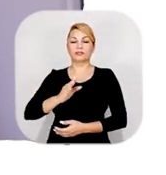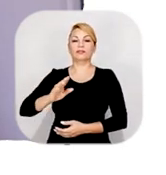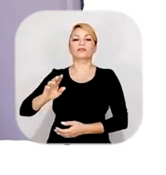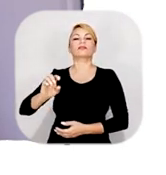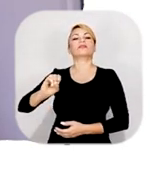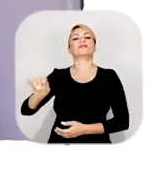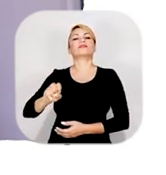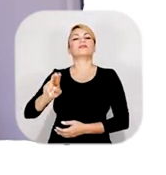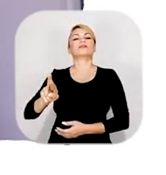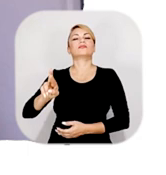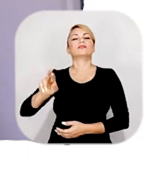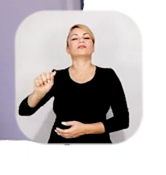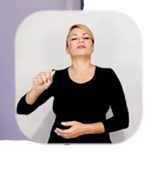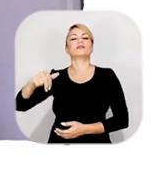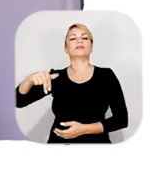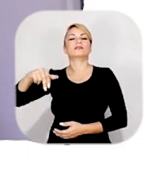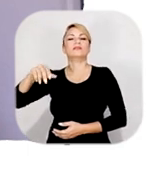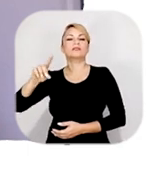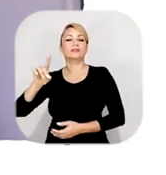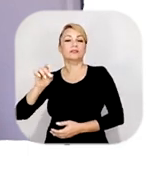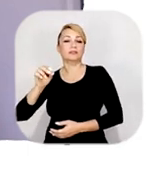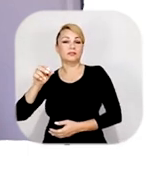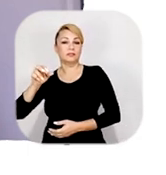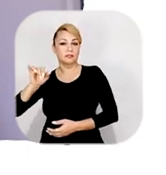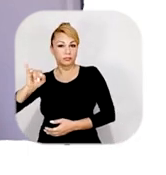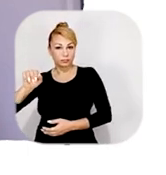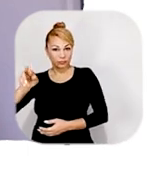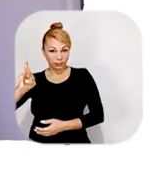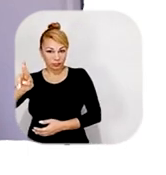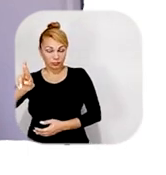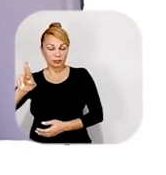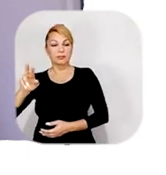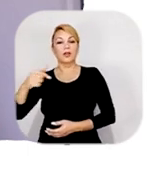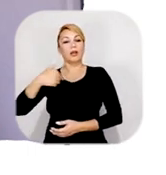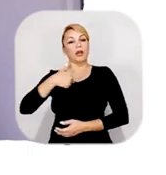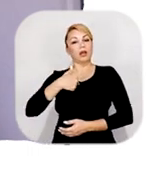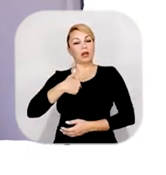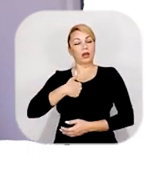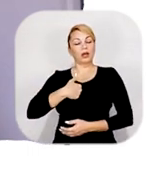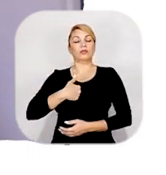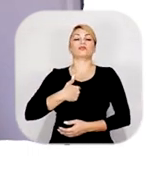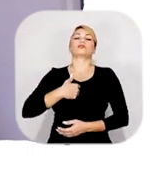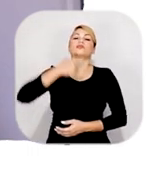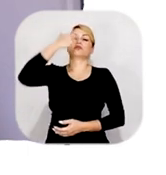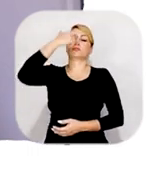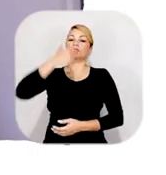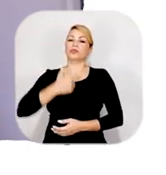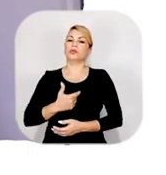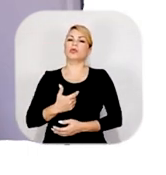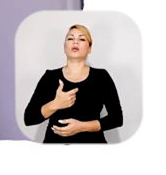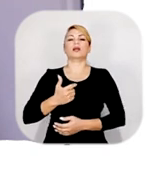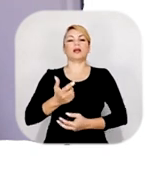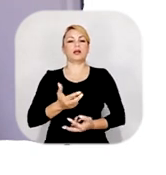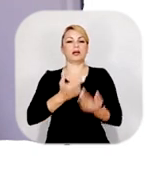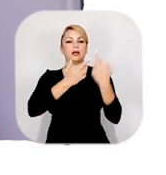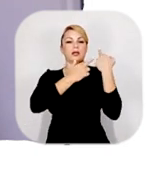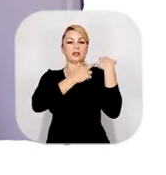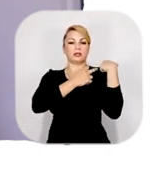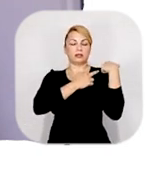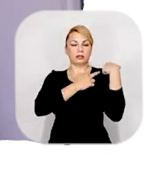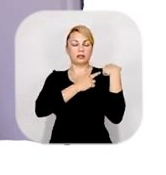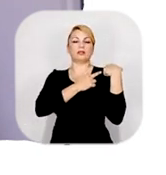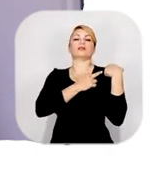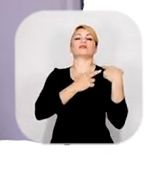curador do Cine Amazônia, que é um festival de cinema que está completando 18 anos. E o Cine Amazônia, por se tratar do